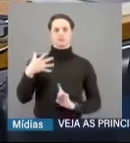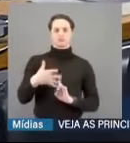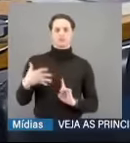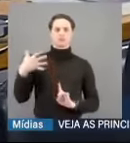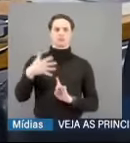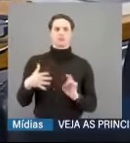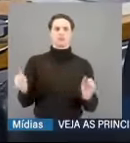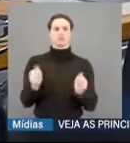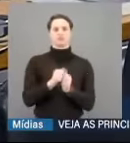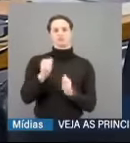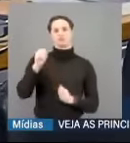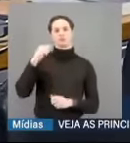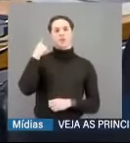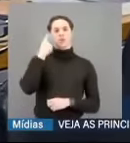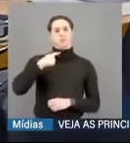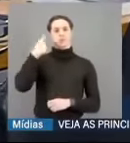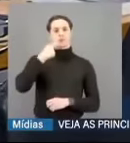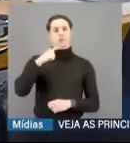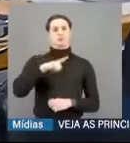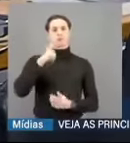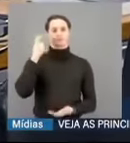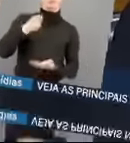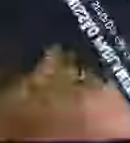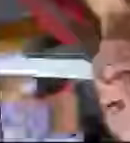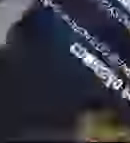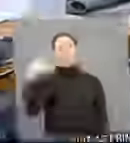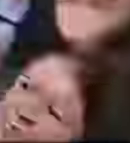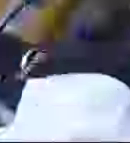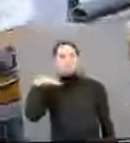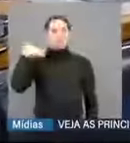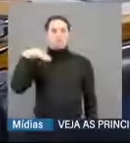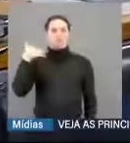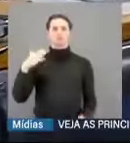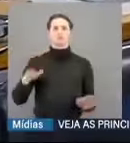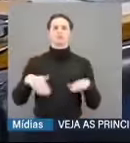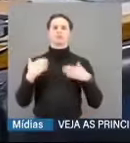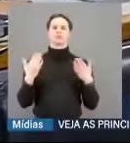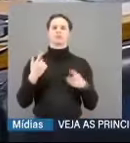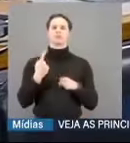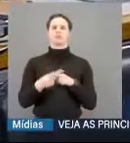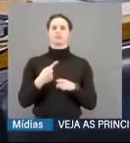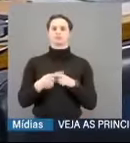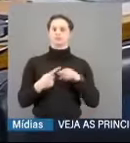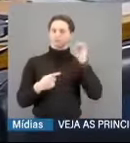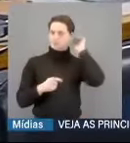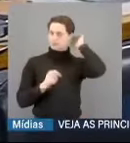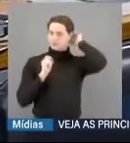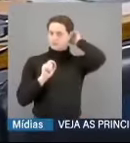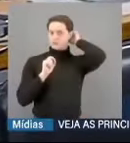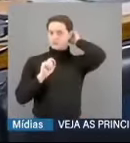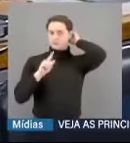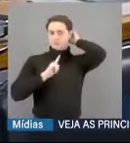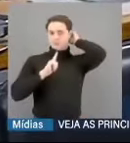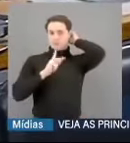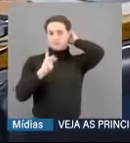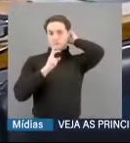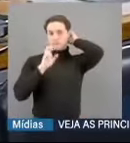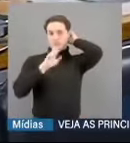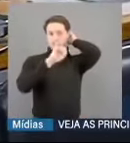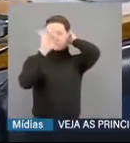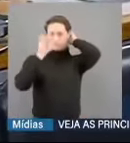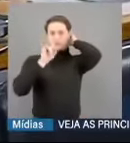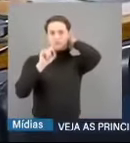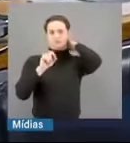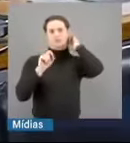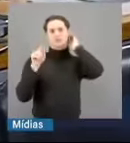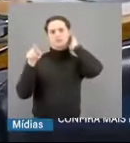seus advogados diante da decisão da ministra Carmen Lúcia. Até porque, senhor Mauro Cid, aqui está claro, o senhor pode não falar, mas o